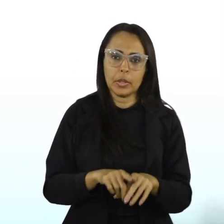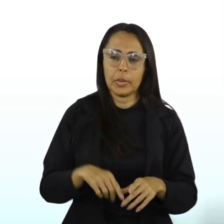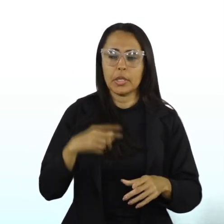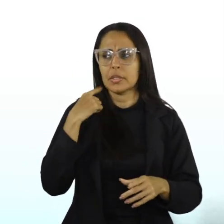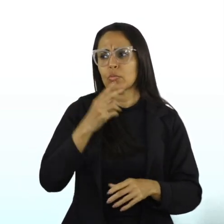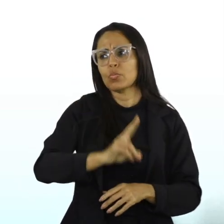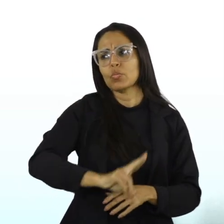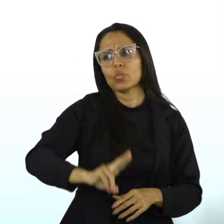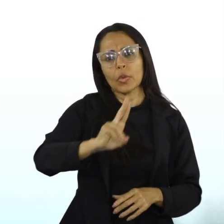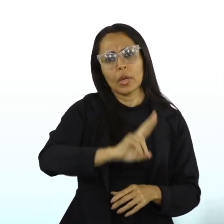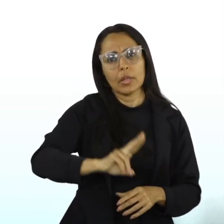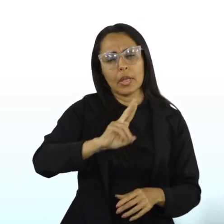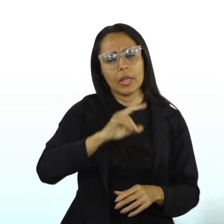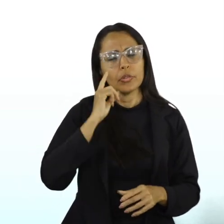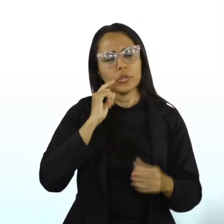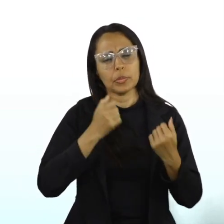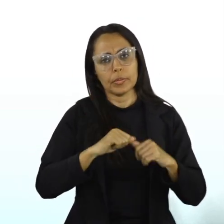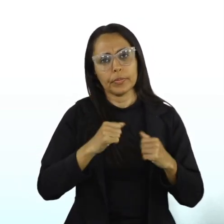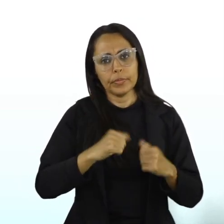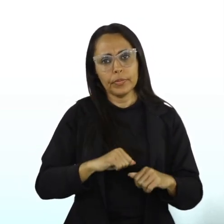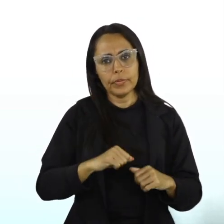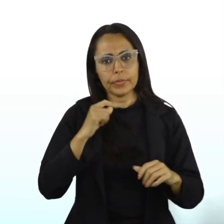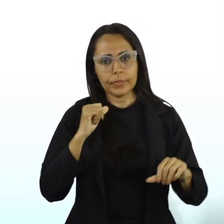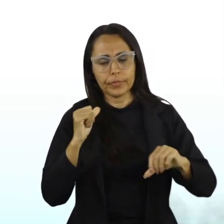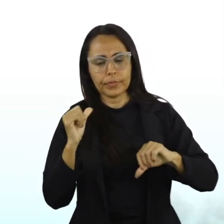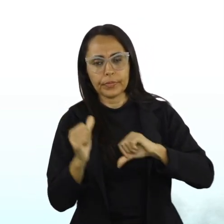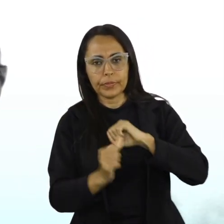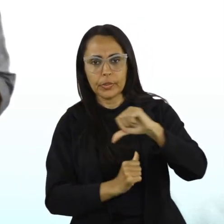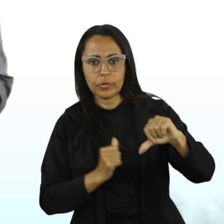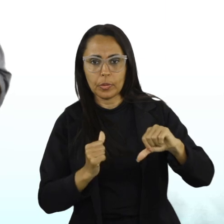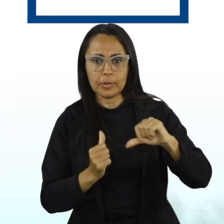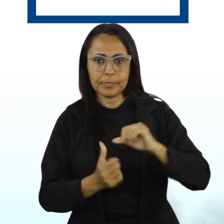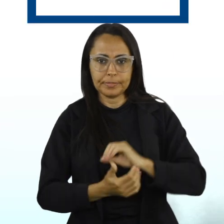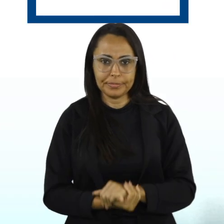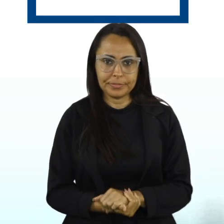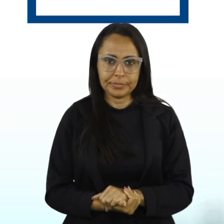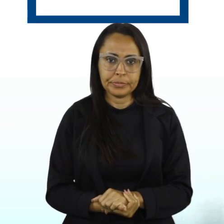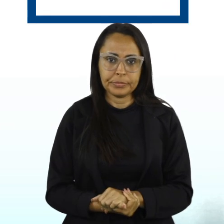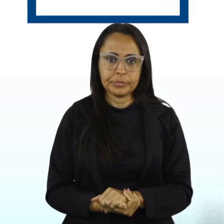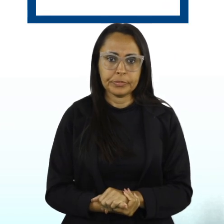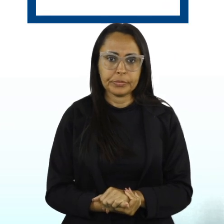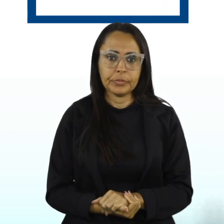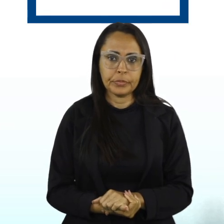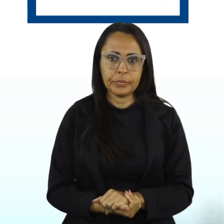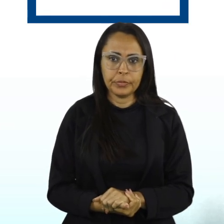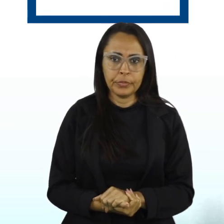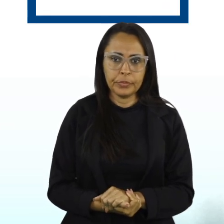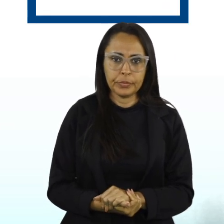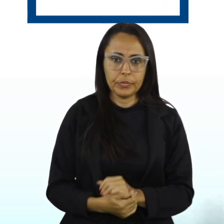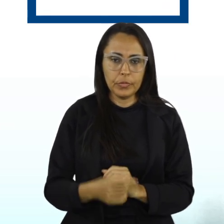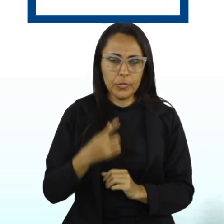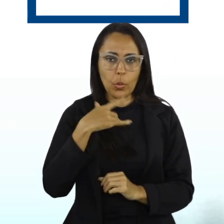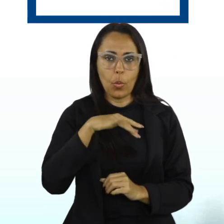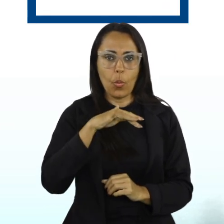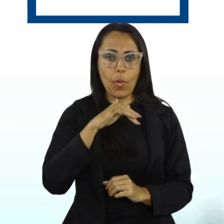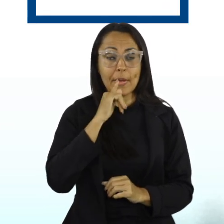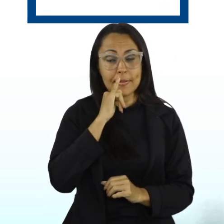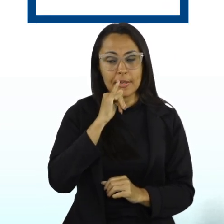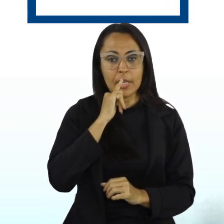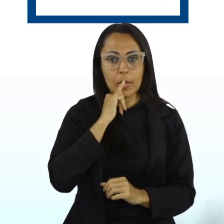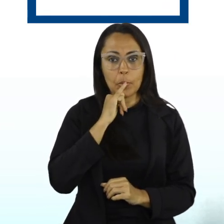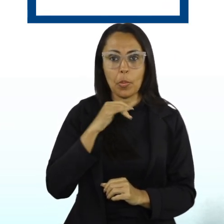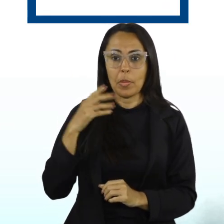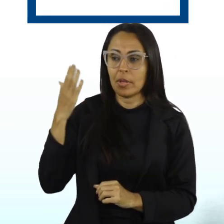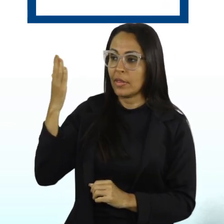são usadas, elas precisam de um fator de transformação. Então, bom, vamos lá. Eu coloquei esse exemplo para ilustrar